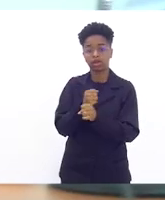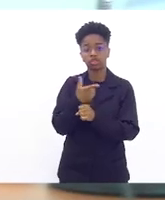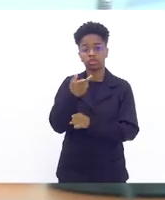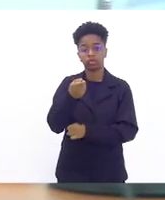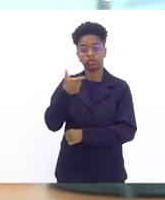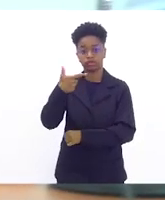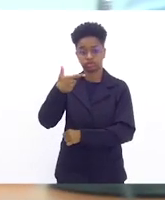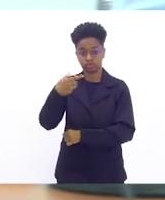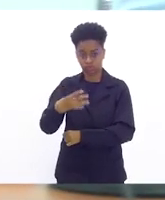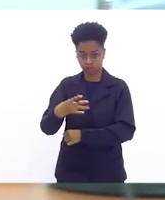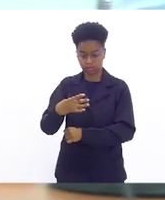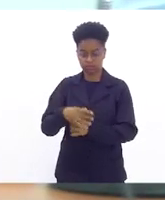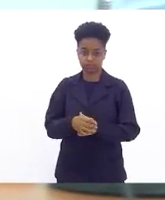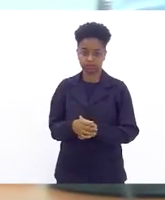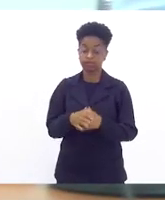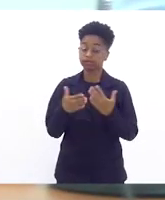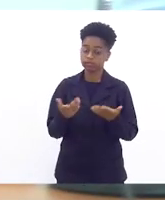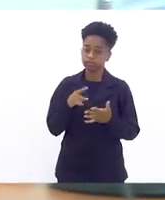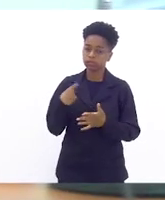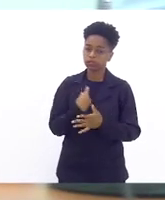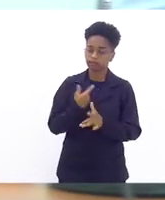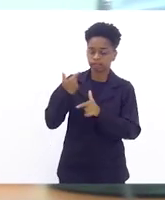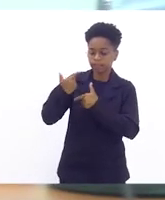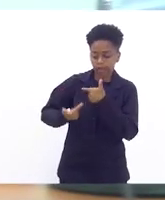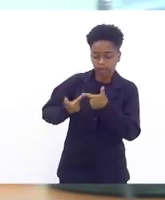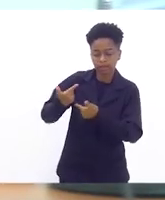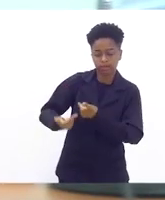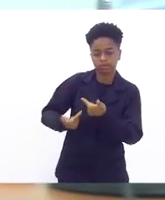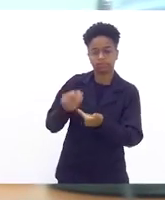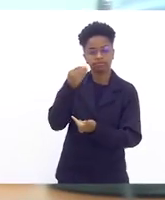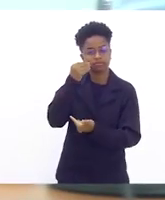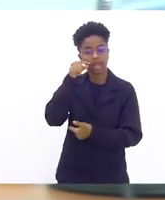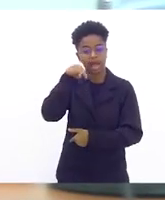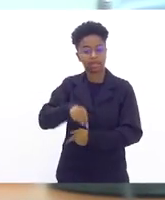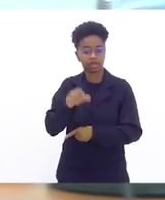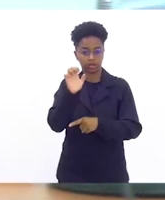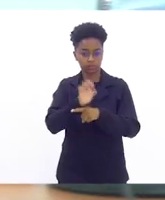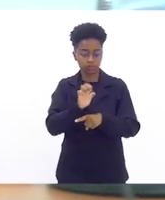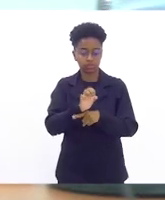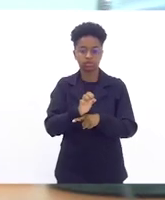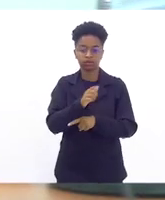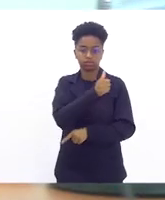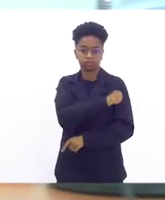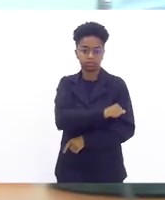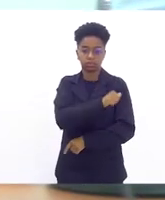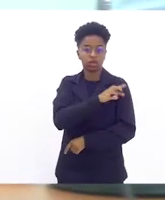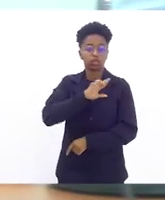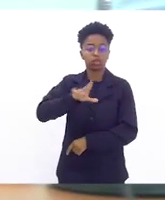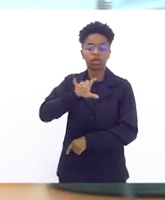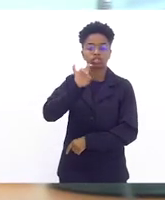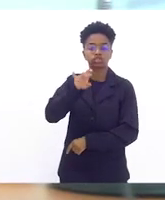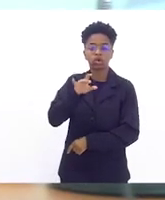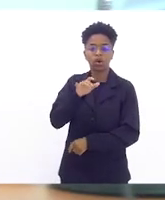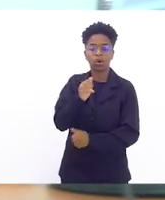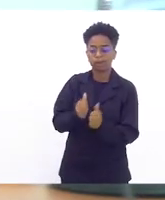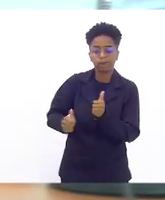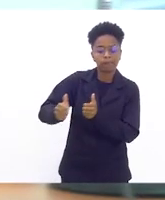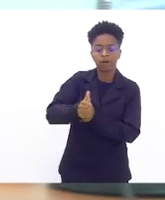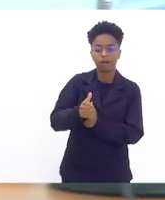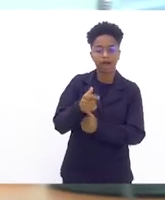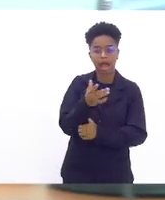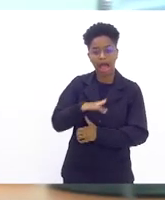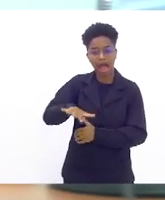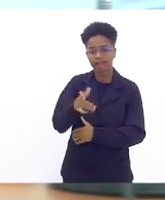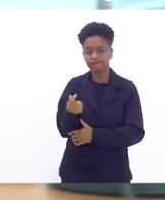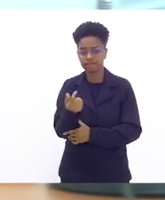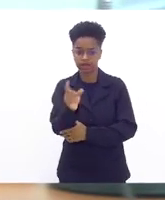então estamos trabalhando para que o Estado do Rio de Janeiro não seja apenas o protagonista das Finanças verdes mas que seja